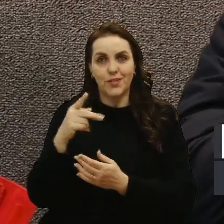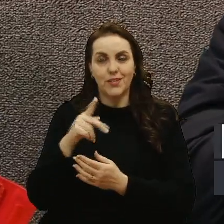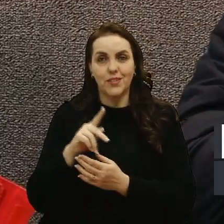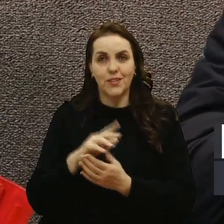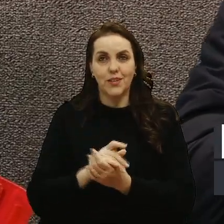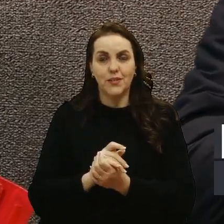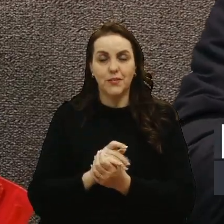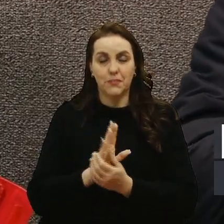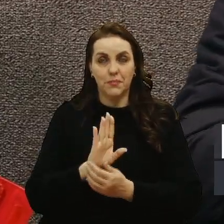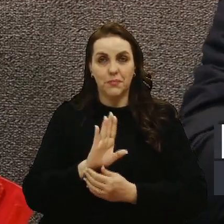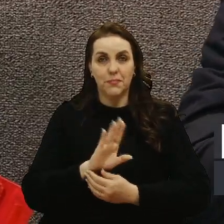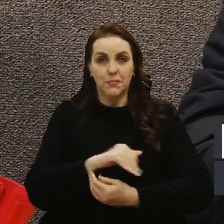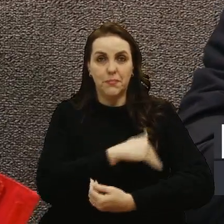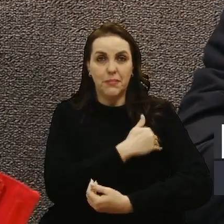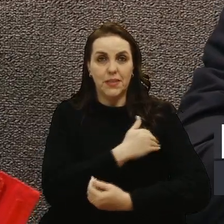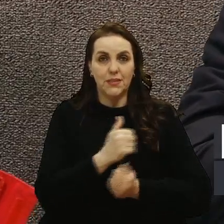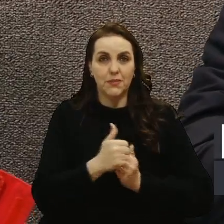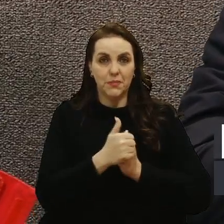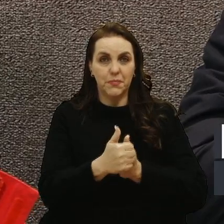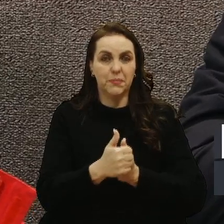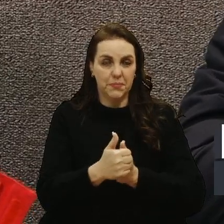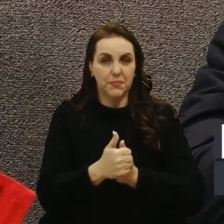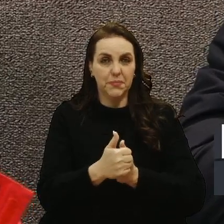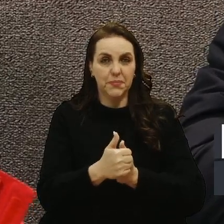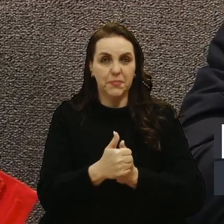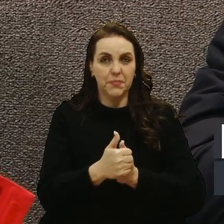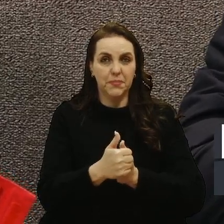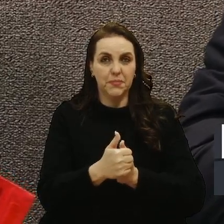de acompanhamento,